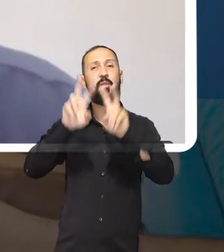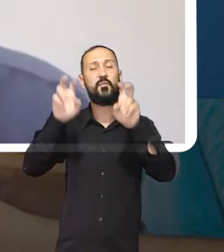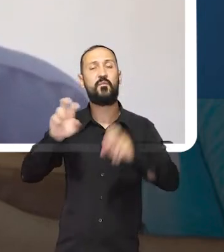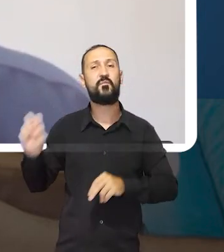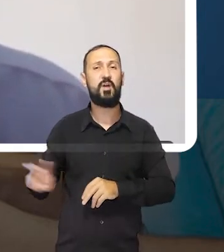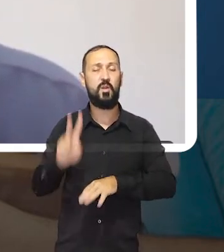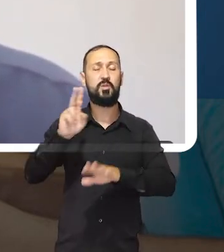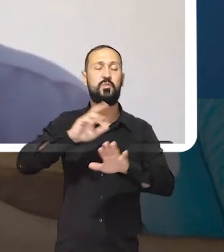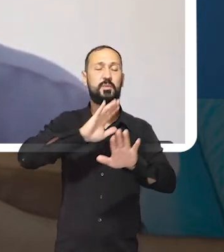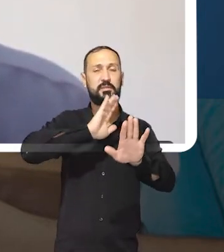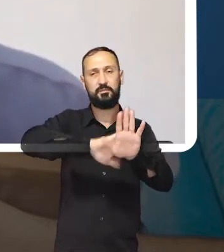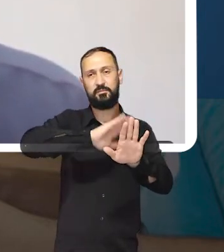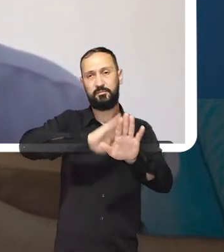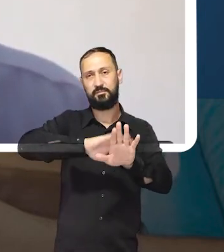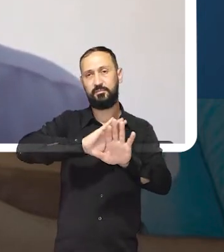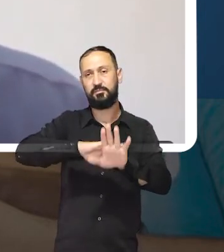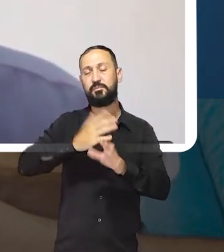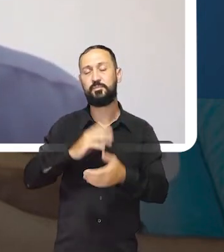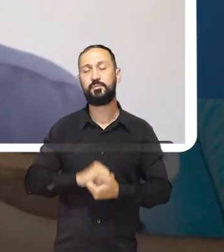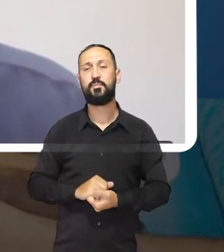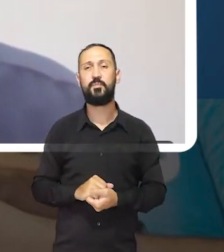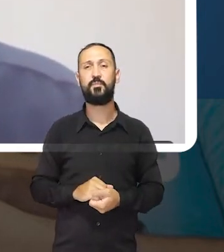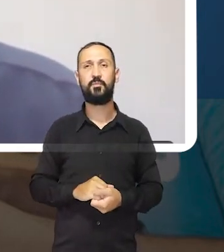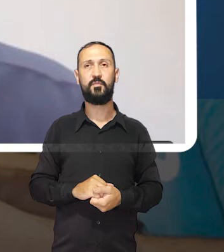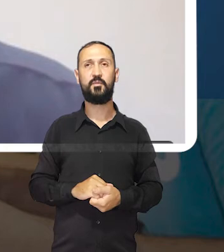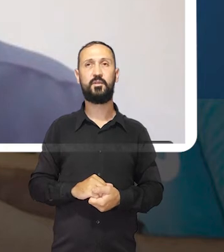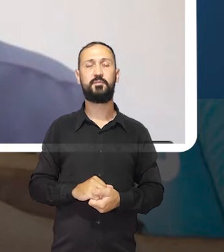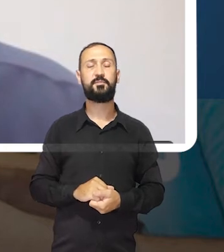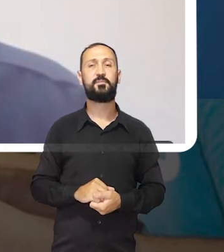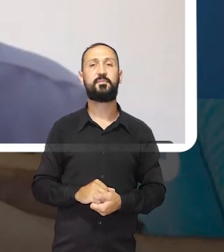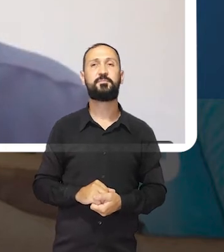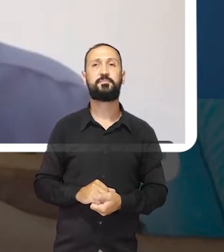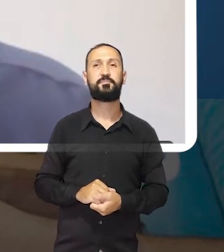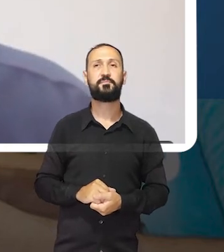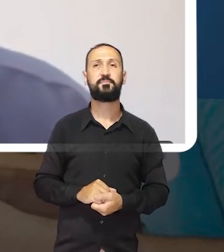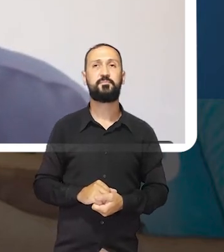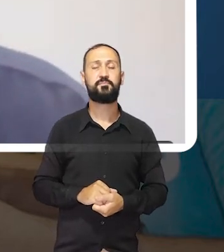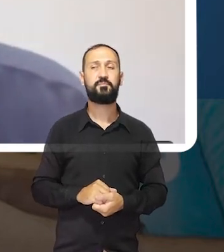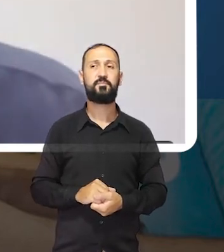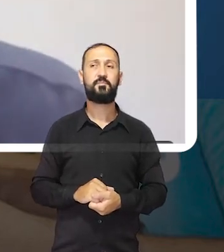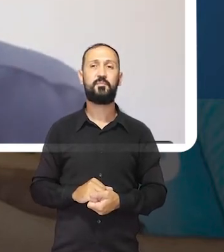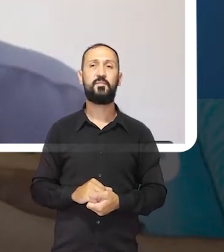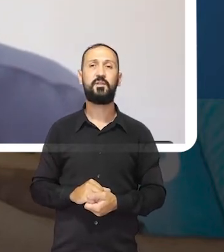religiões, ideologias. Hoje,